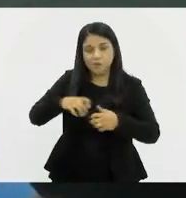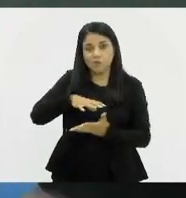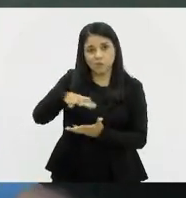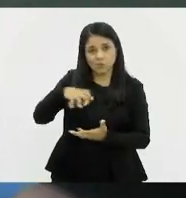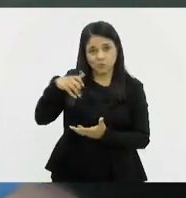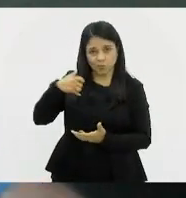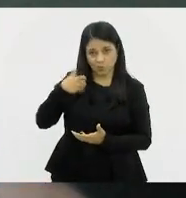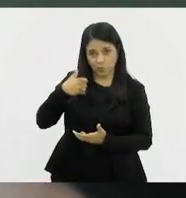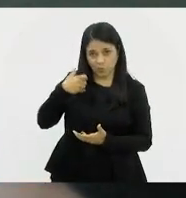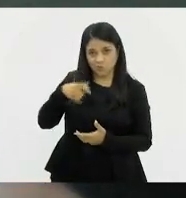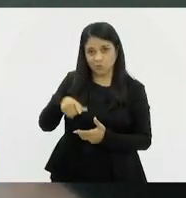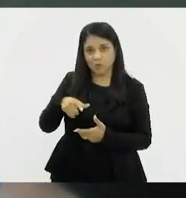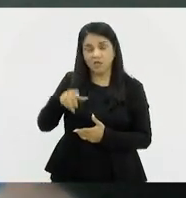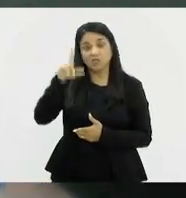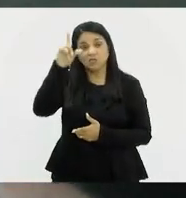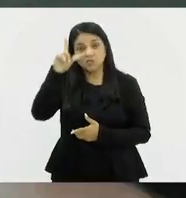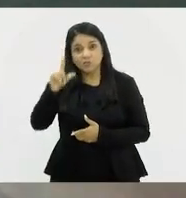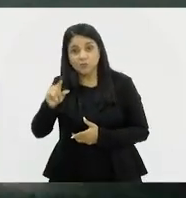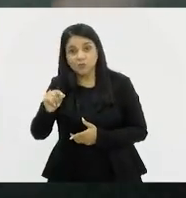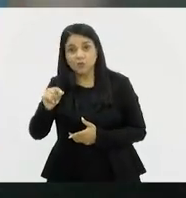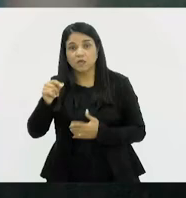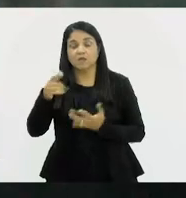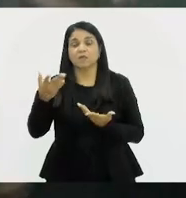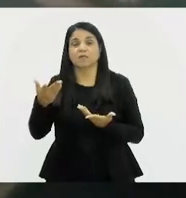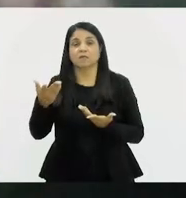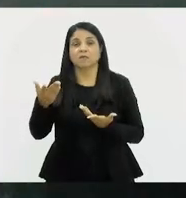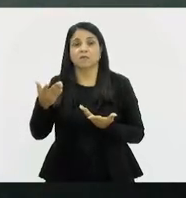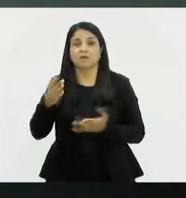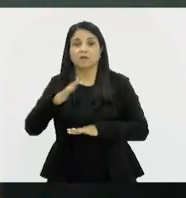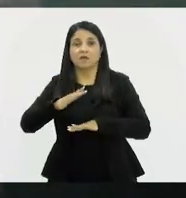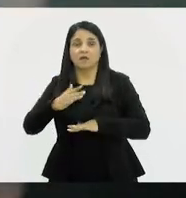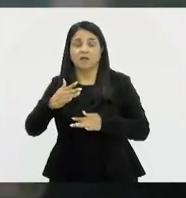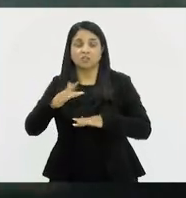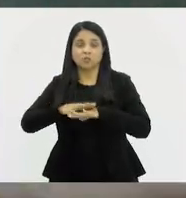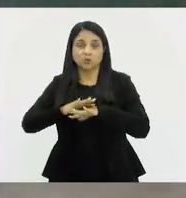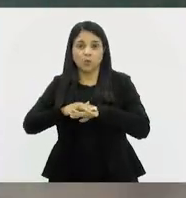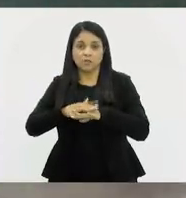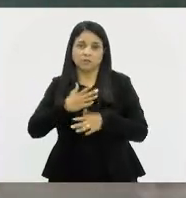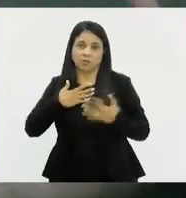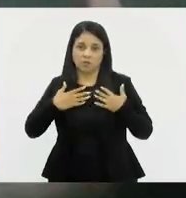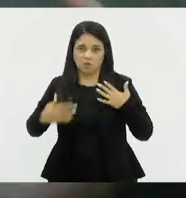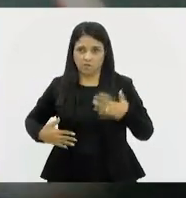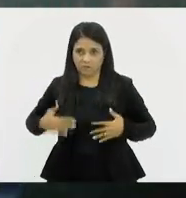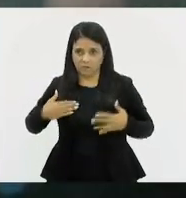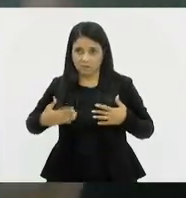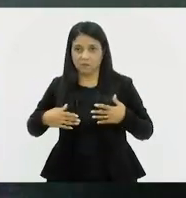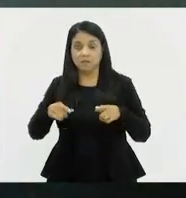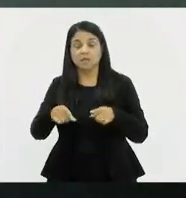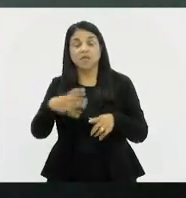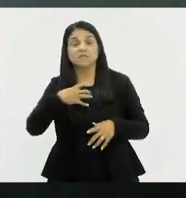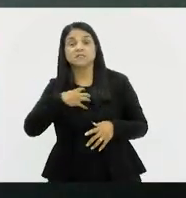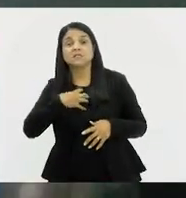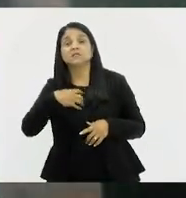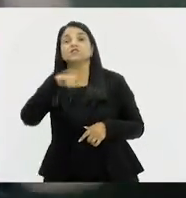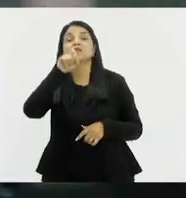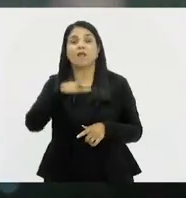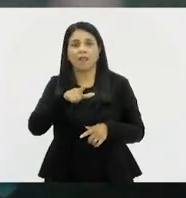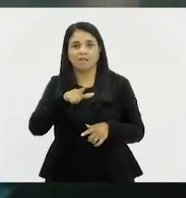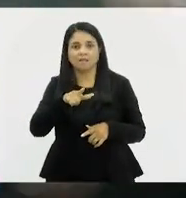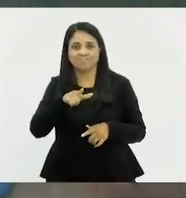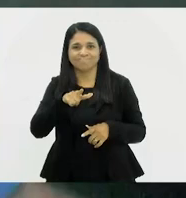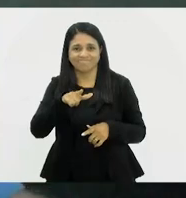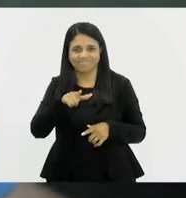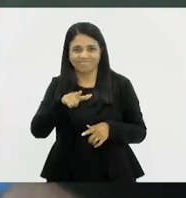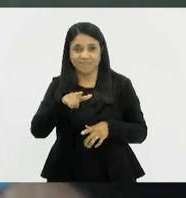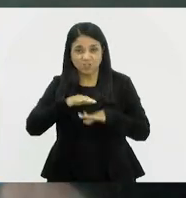para diminuir. Porque é uma doença que atinge o paciente, mas quem sente o sintoma são as famílias.